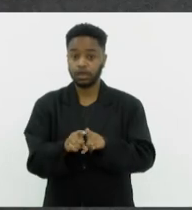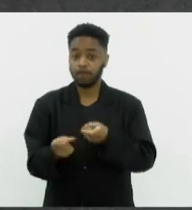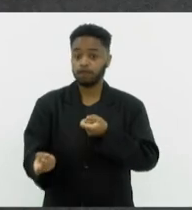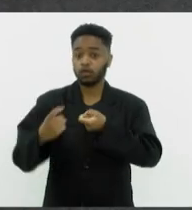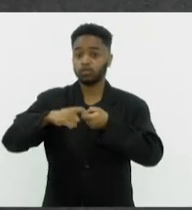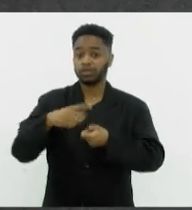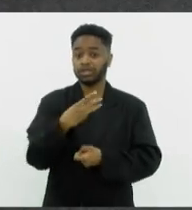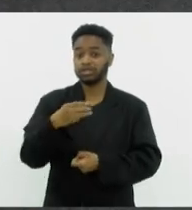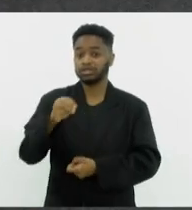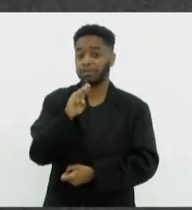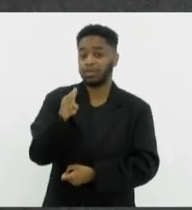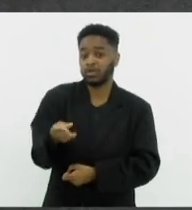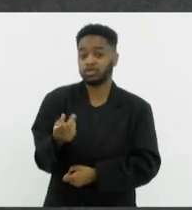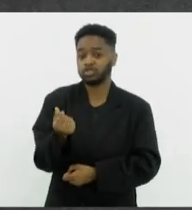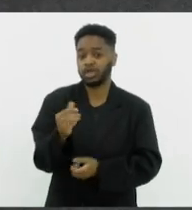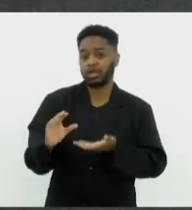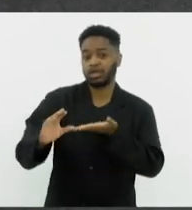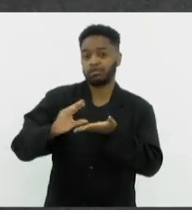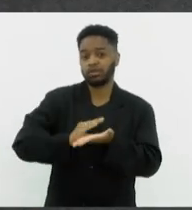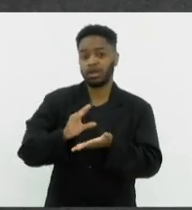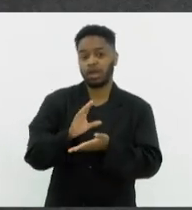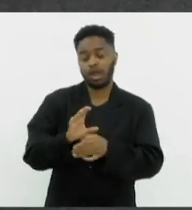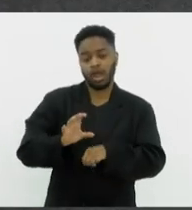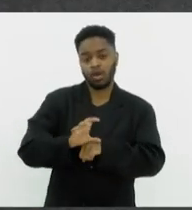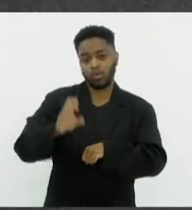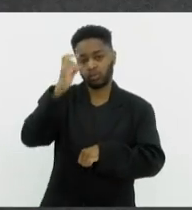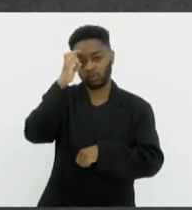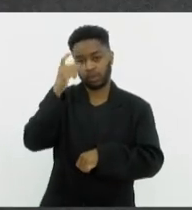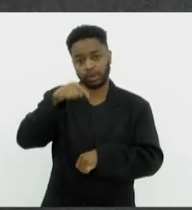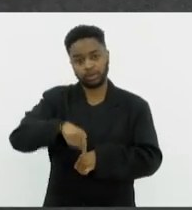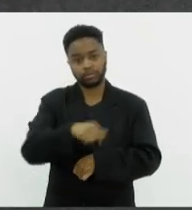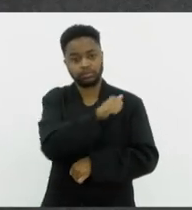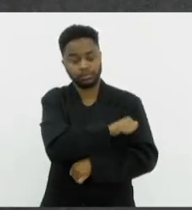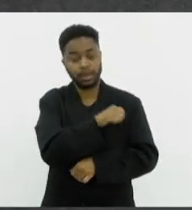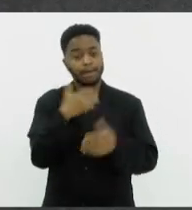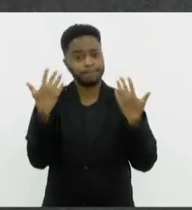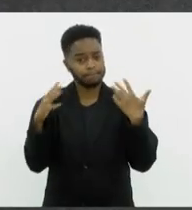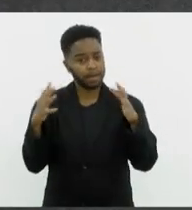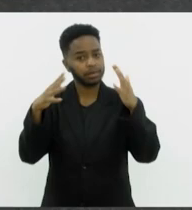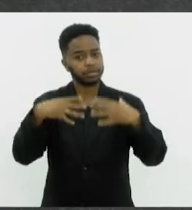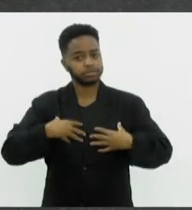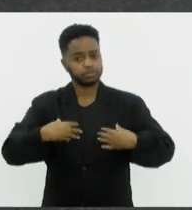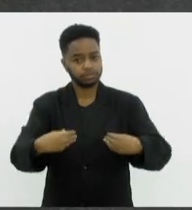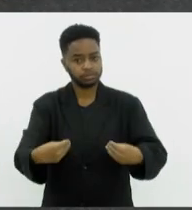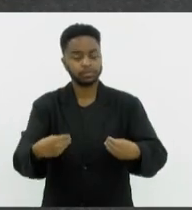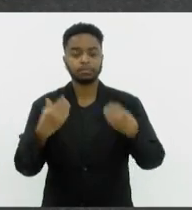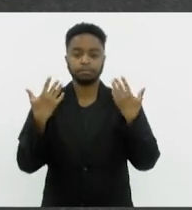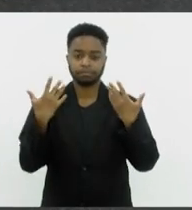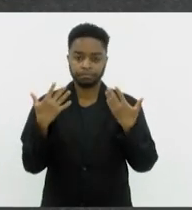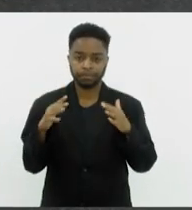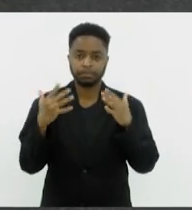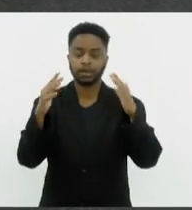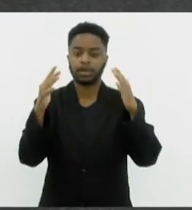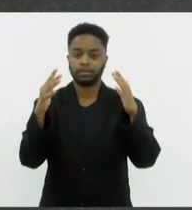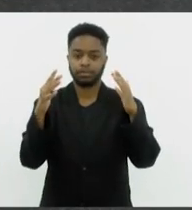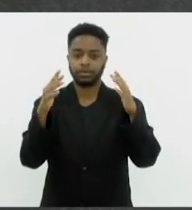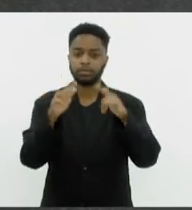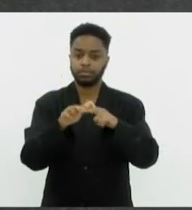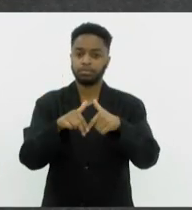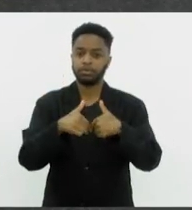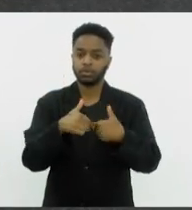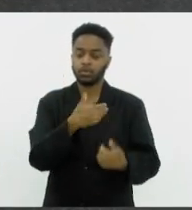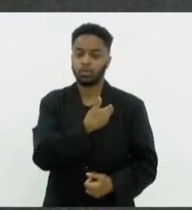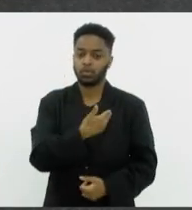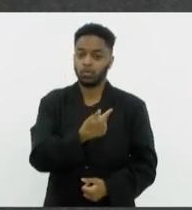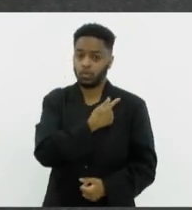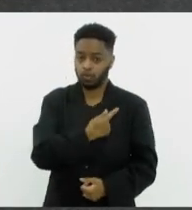milhões na economia do estado do Rio de Janeiro. Então, parabéns para a Madonna. Parabéns pelos